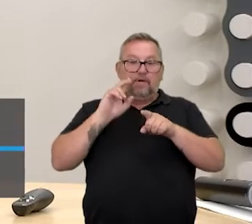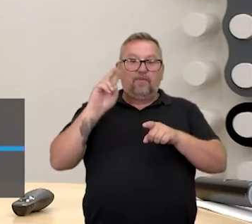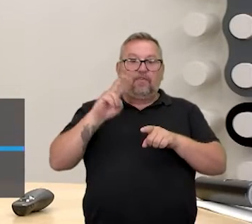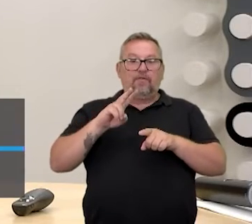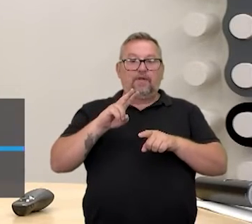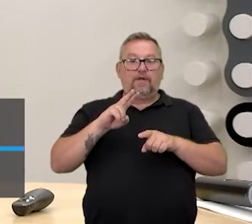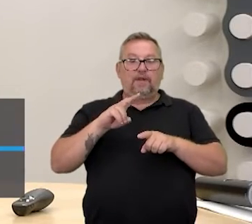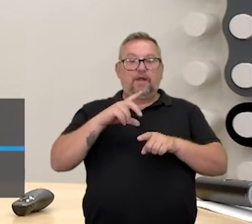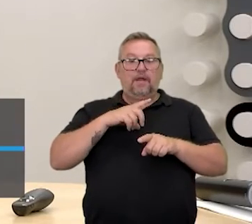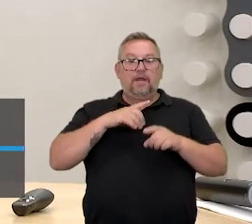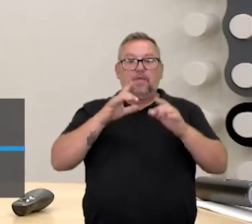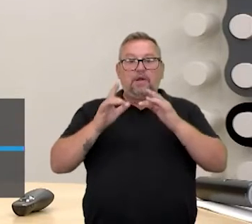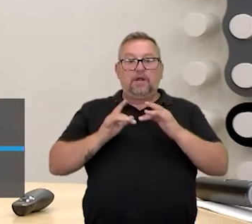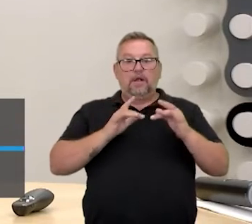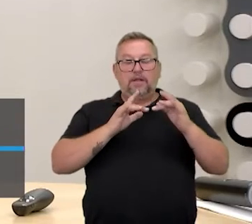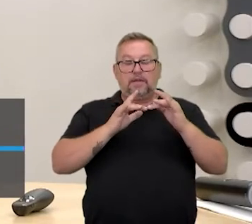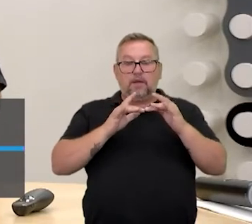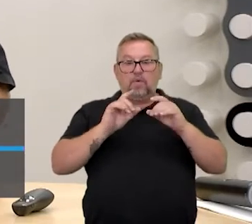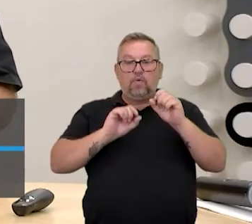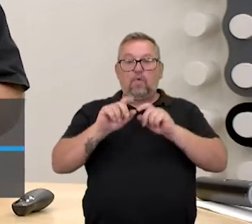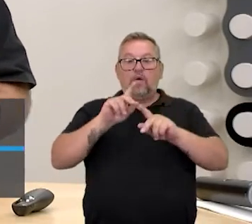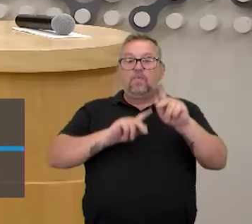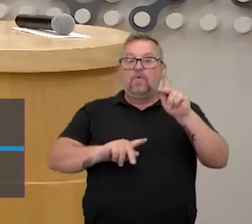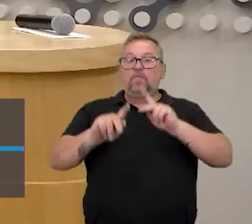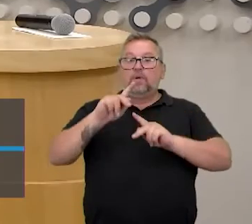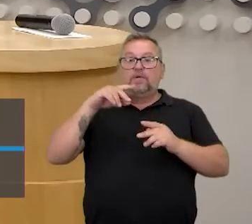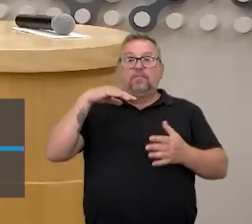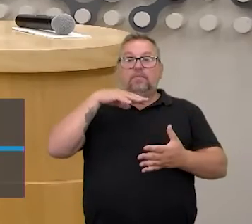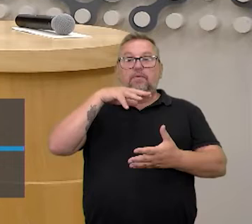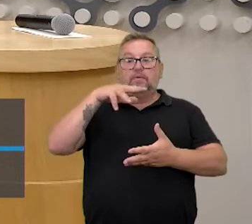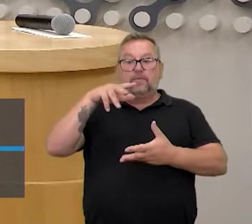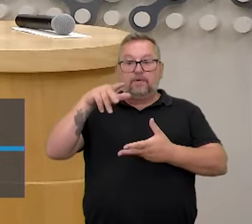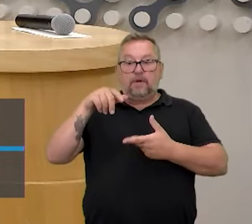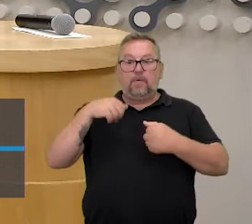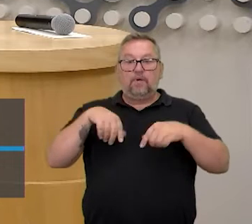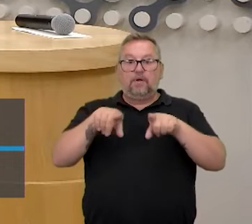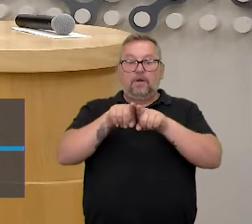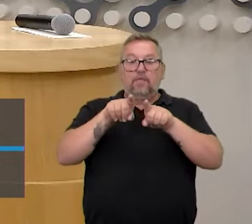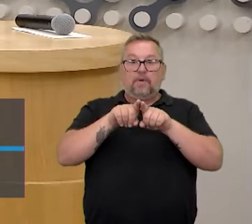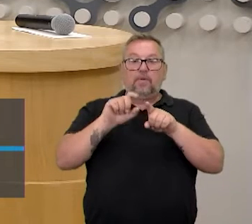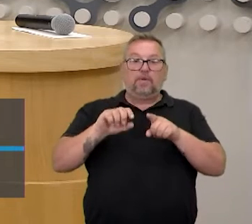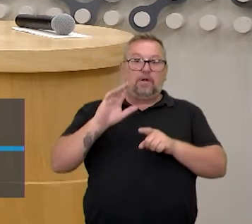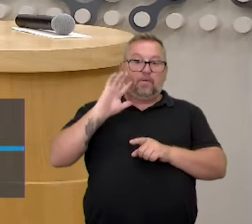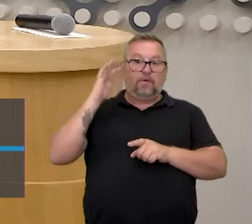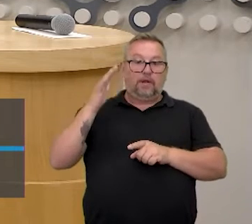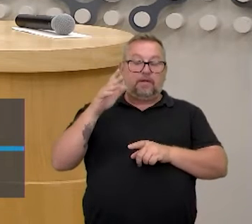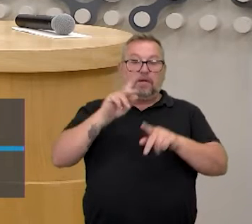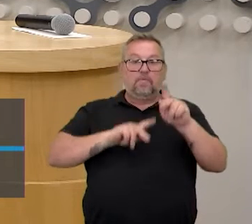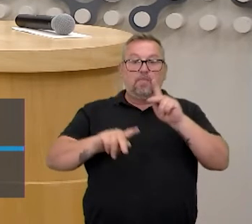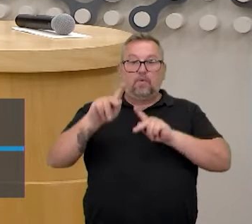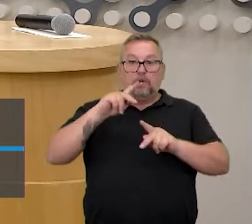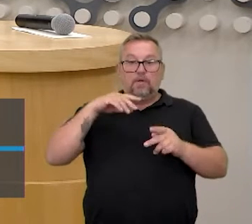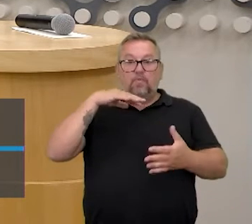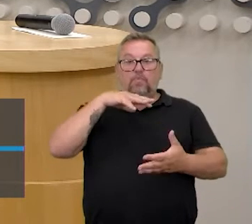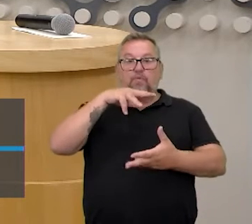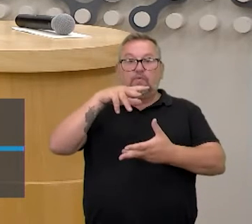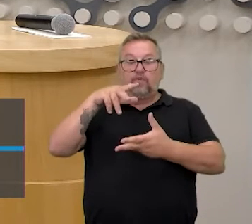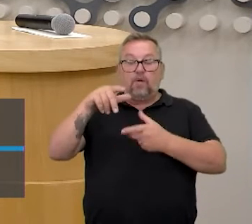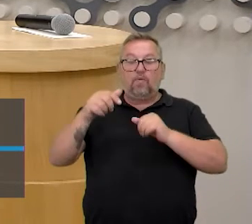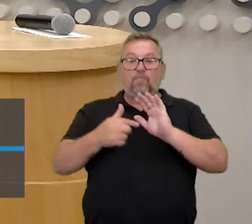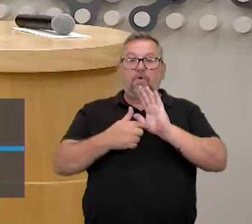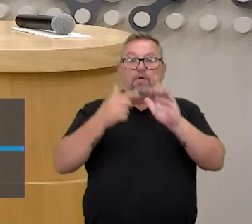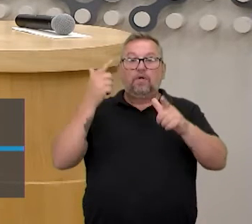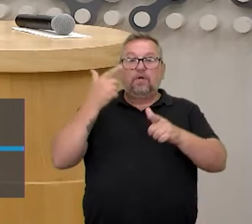antropoceno, tem uma relação direta com a população mundial, né? Então os efeitos que a população mundial